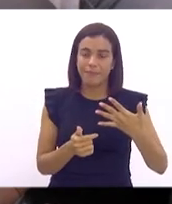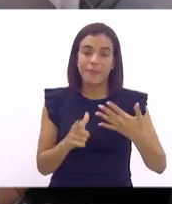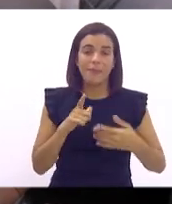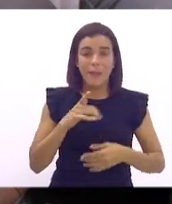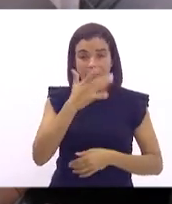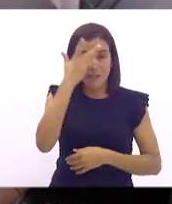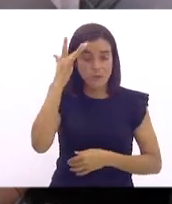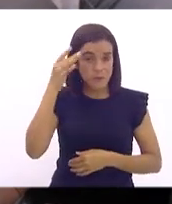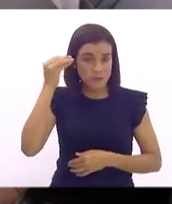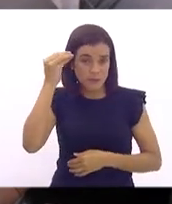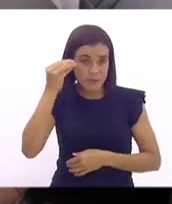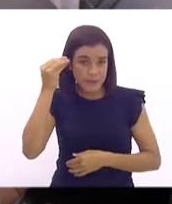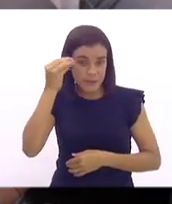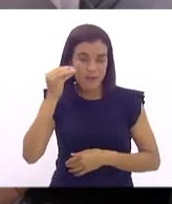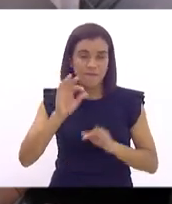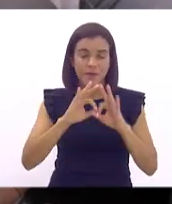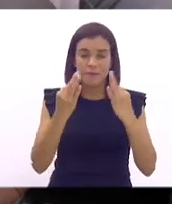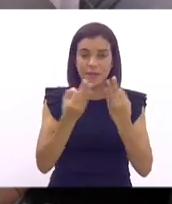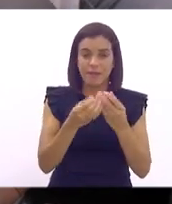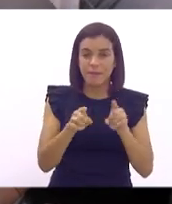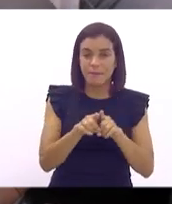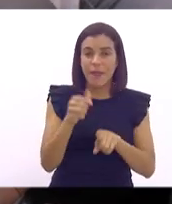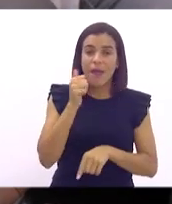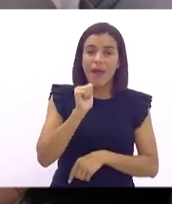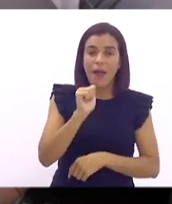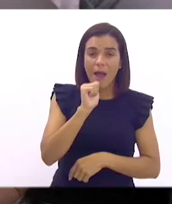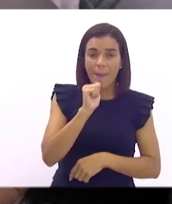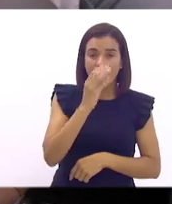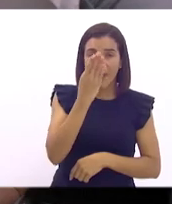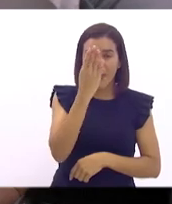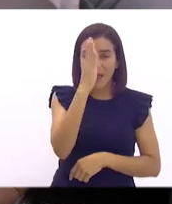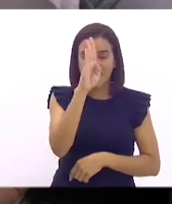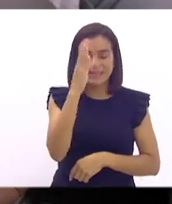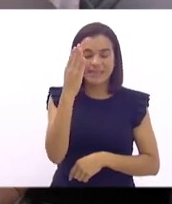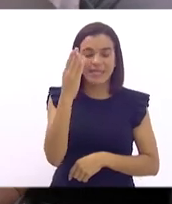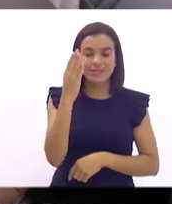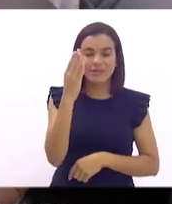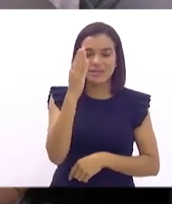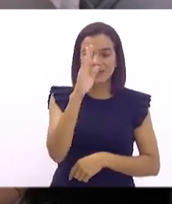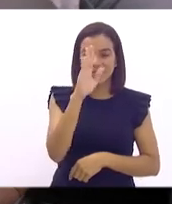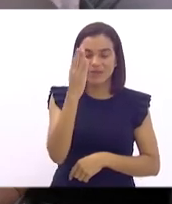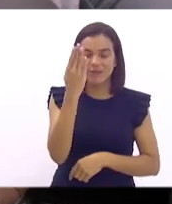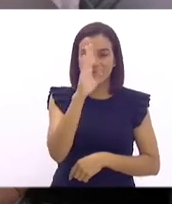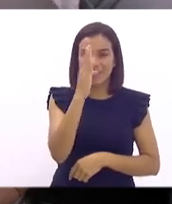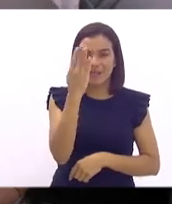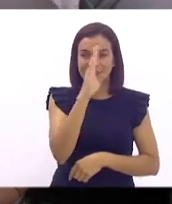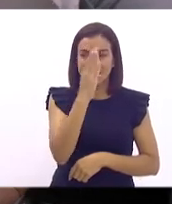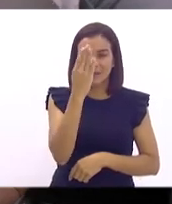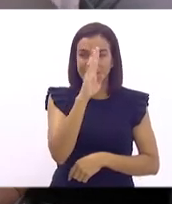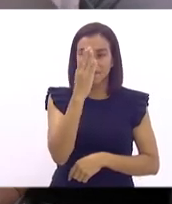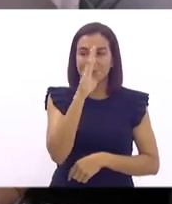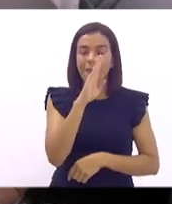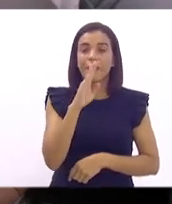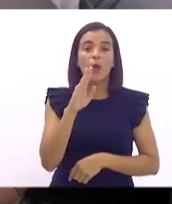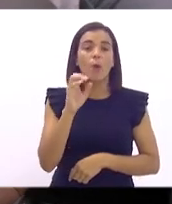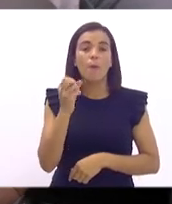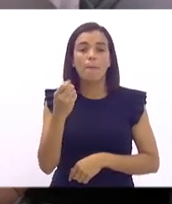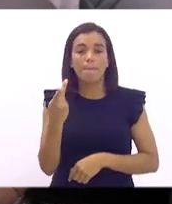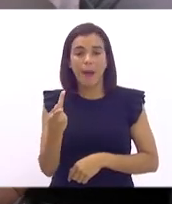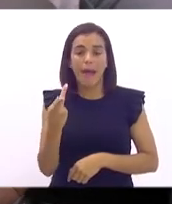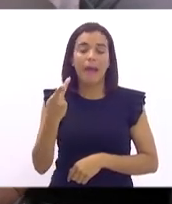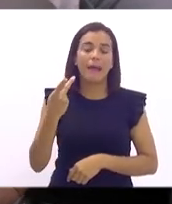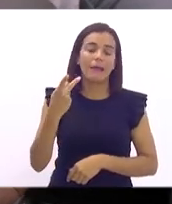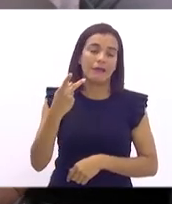pacientes psiquiátricos familiares, né? A mãe é esquizofrênica ou um pai com uma depressão